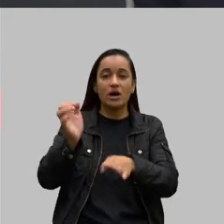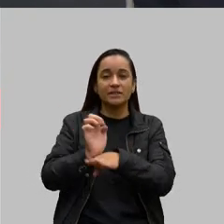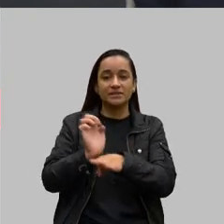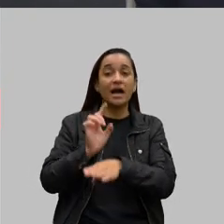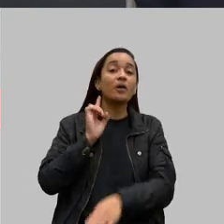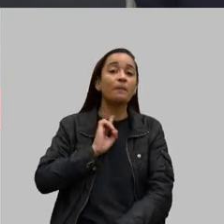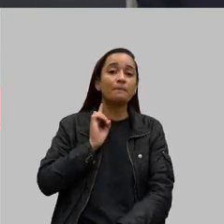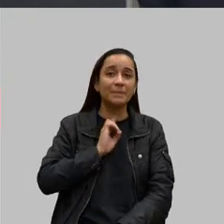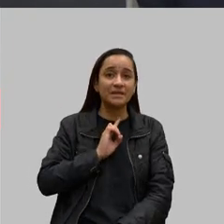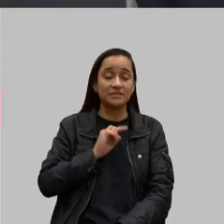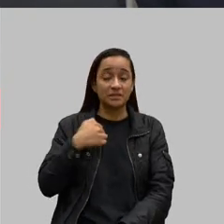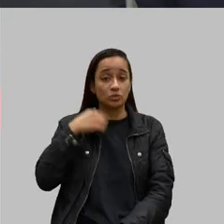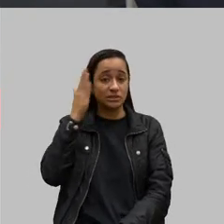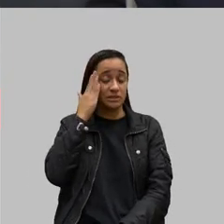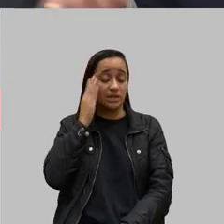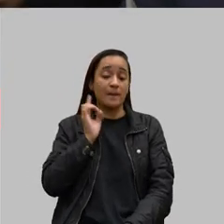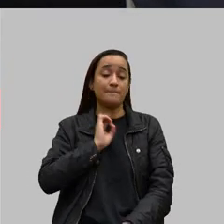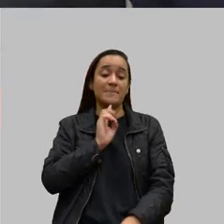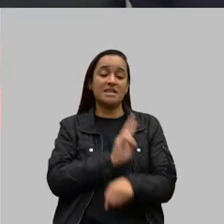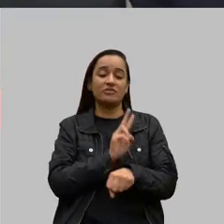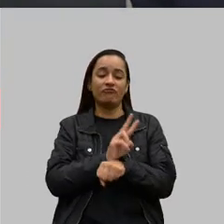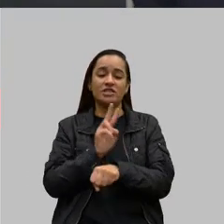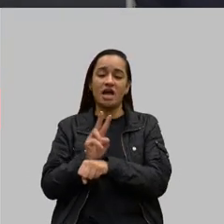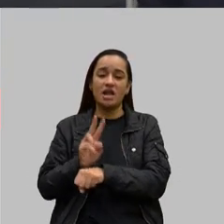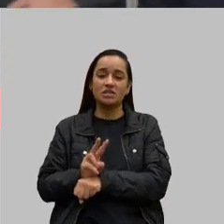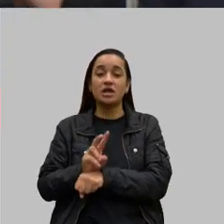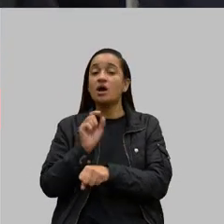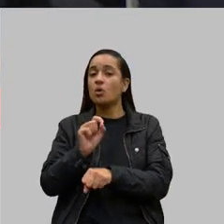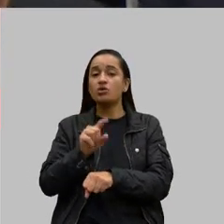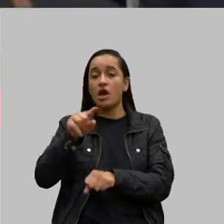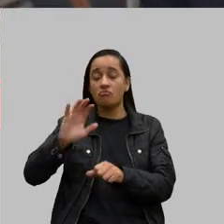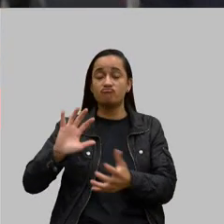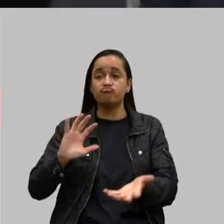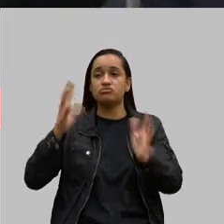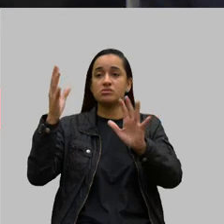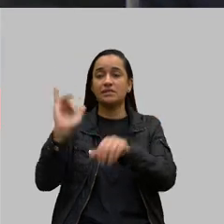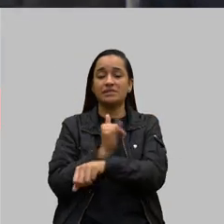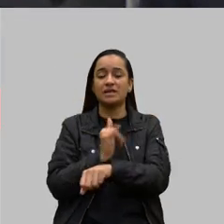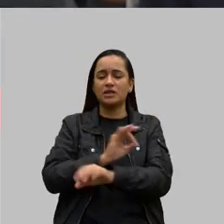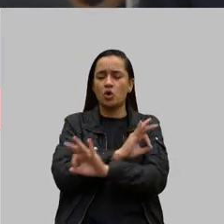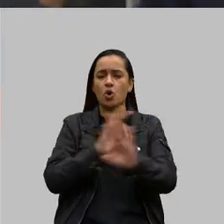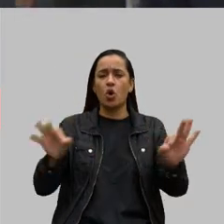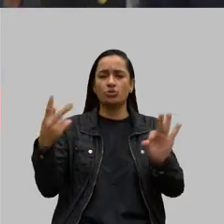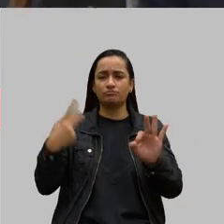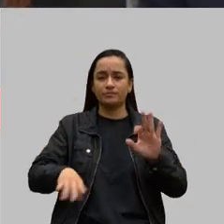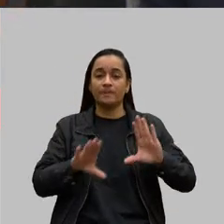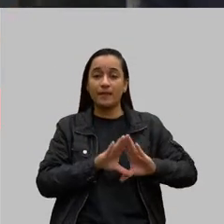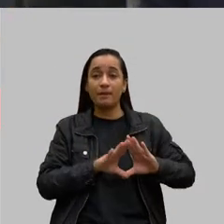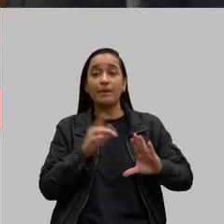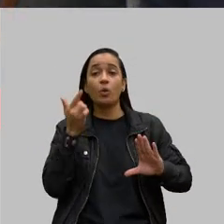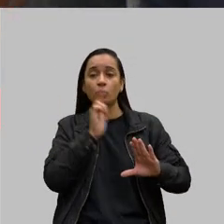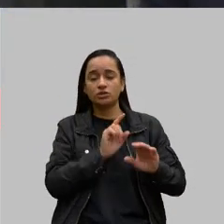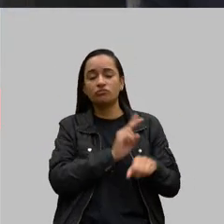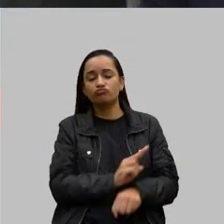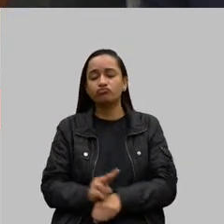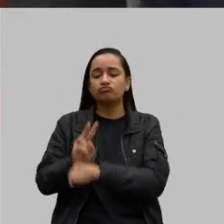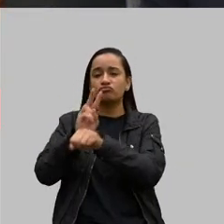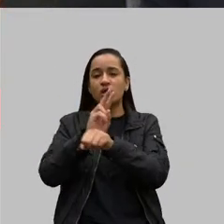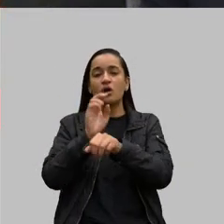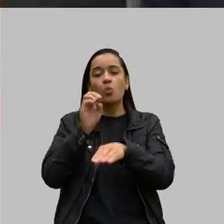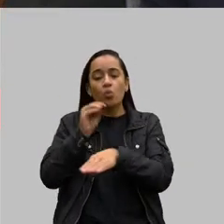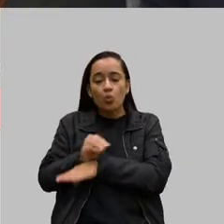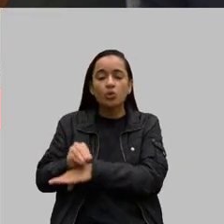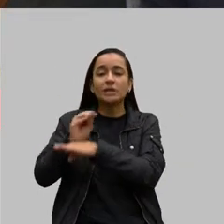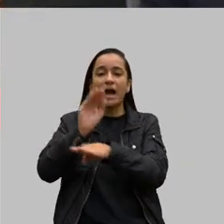Minas fiscaliza é Talvez uma das maiores ações que a Assembleia de Minas Gerais fez para com o estado de Minas Gerais porque aproxima o